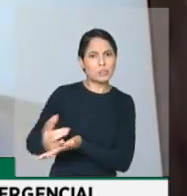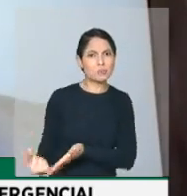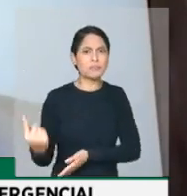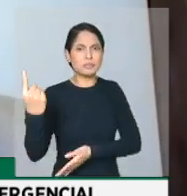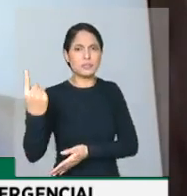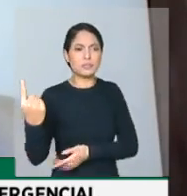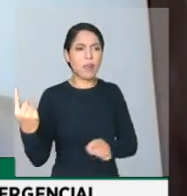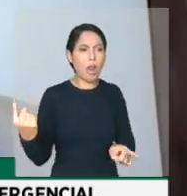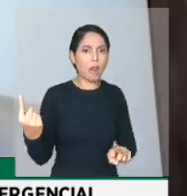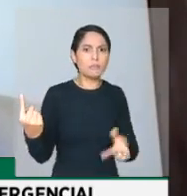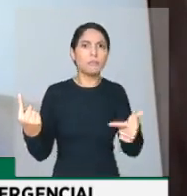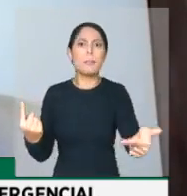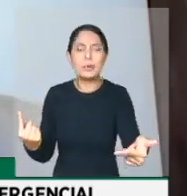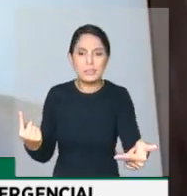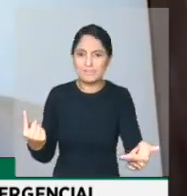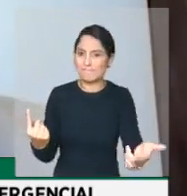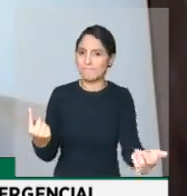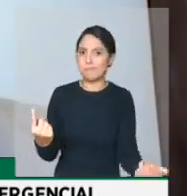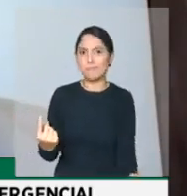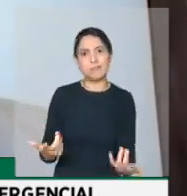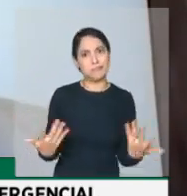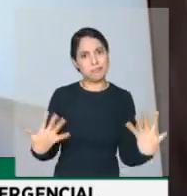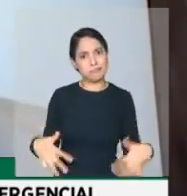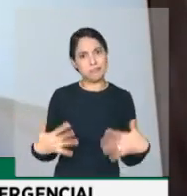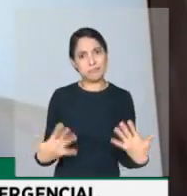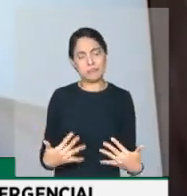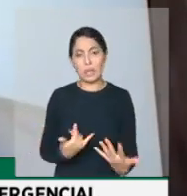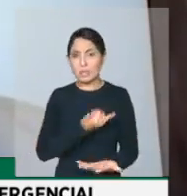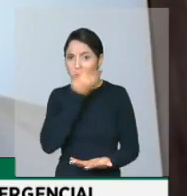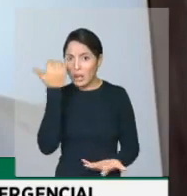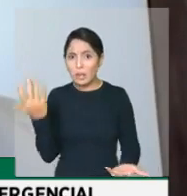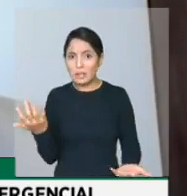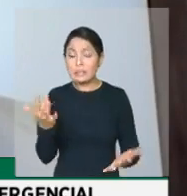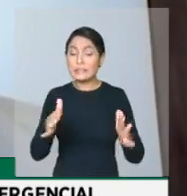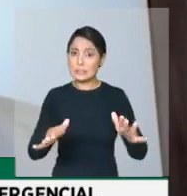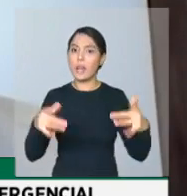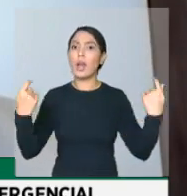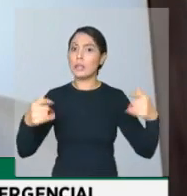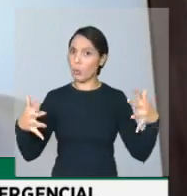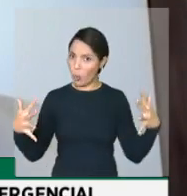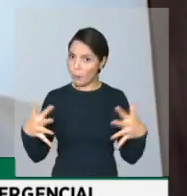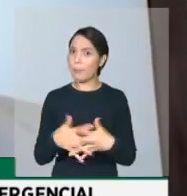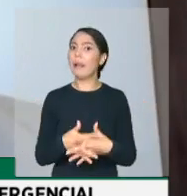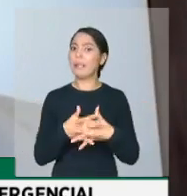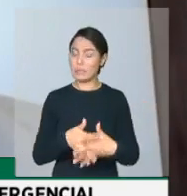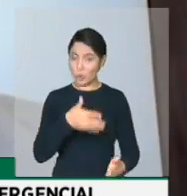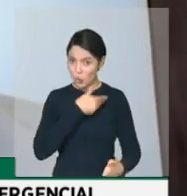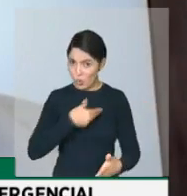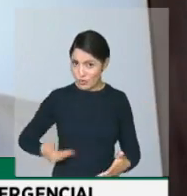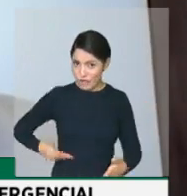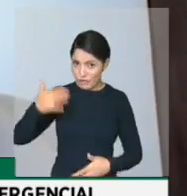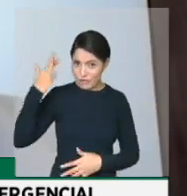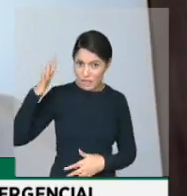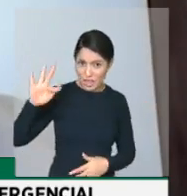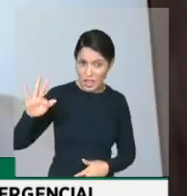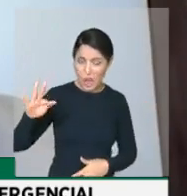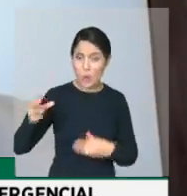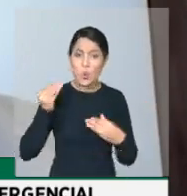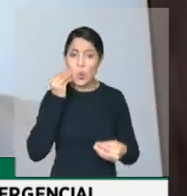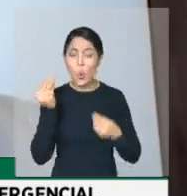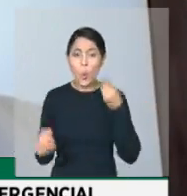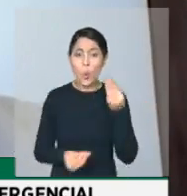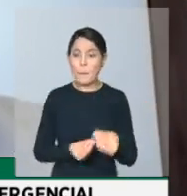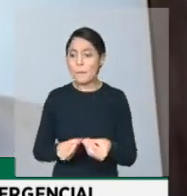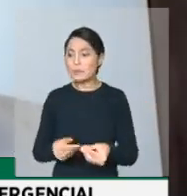solicitou o auxílio. É evidente que essas situações tornam-se uma tarefa muito complexa para o governo ter controle da emissão desses